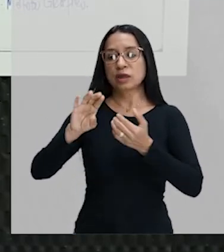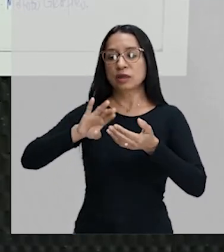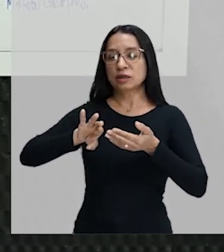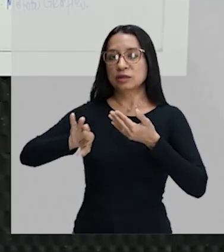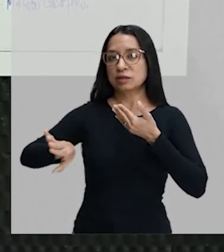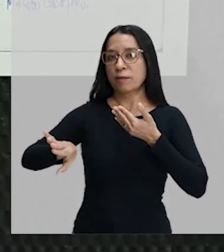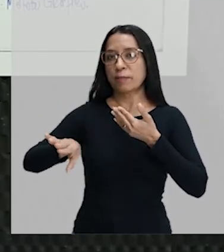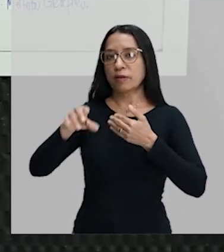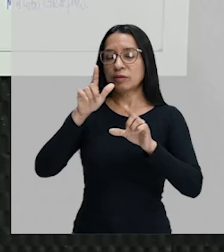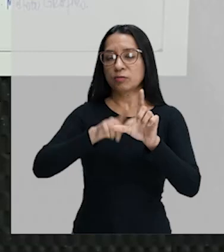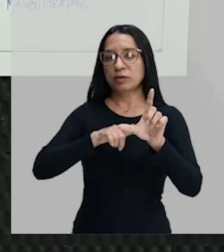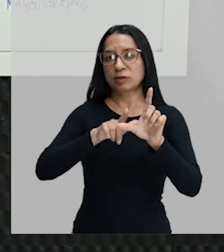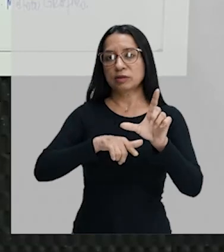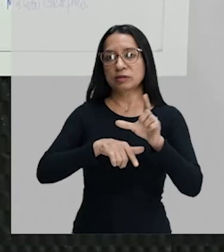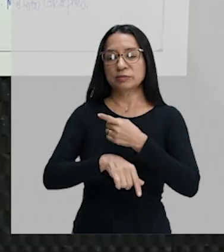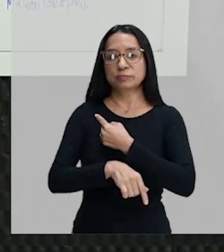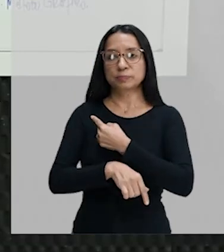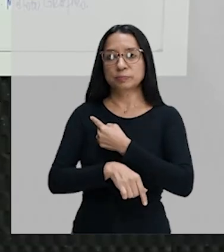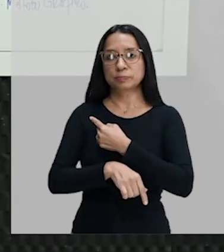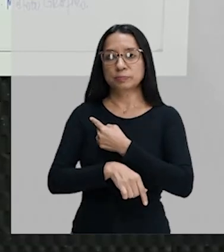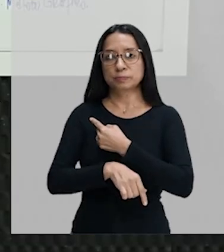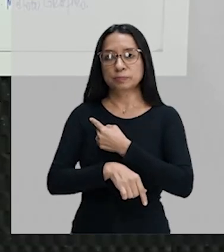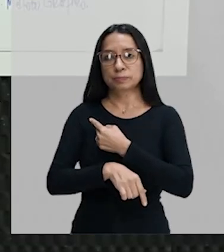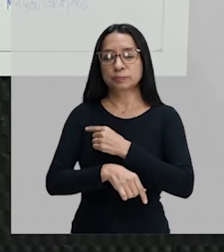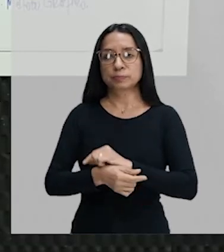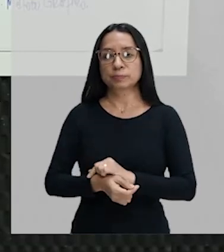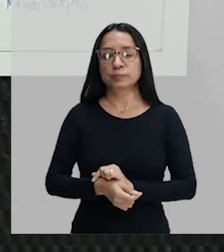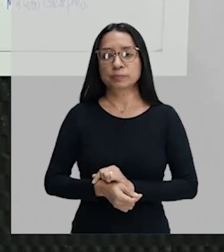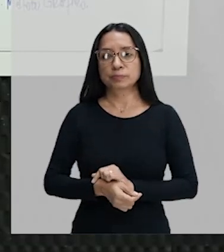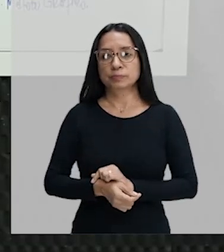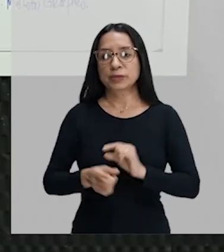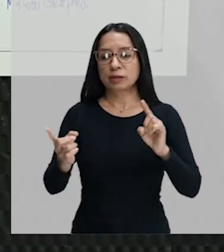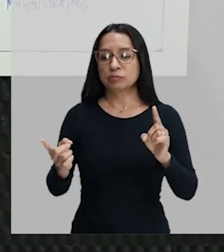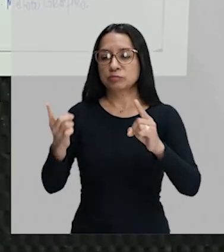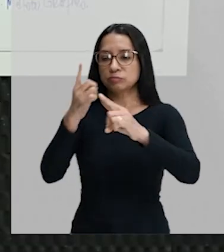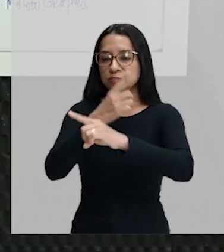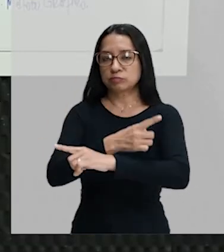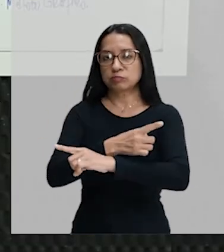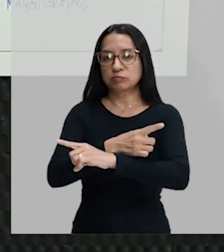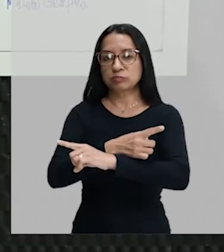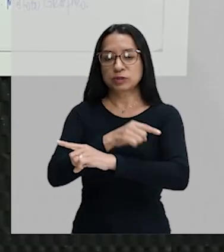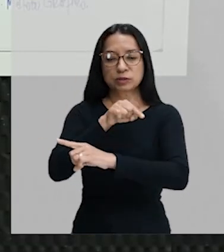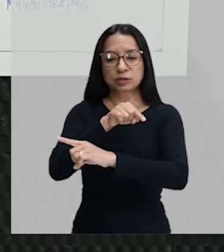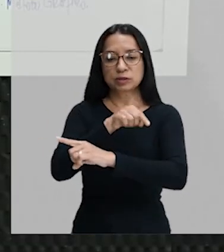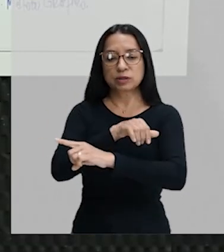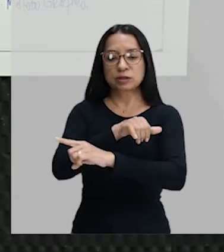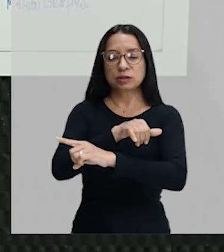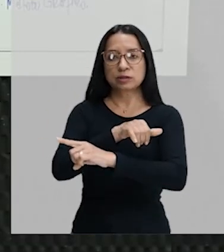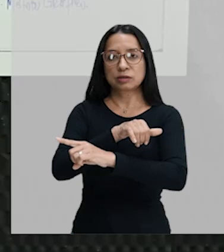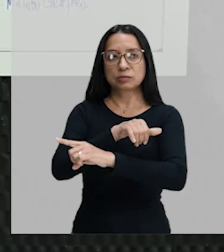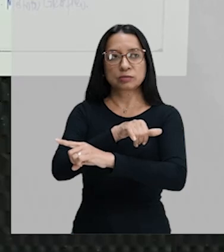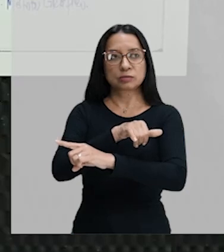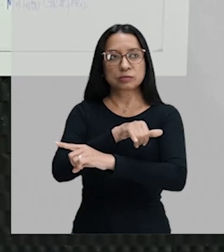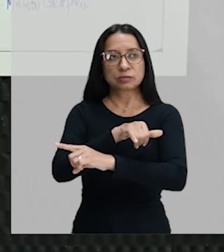primeiro membro. Então, vou mandar esse y para lá. Vou ter que x é igual a 1 mais y.